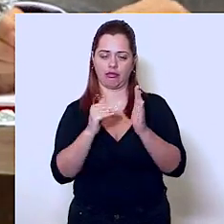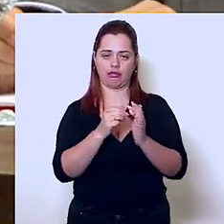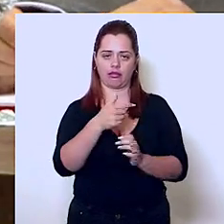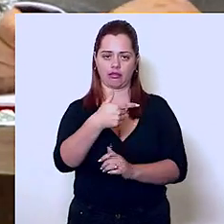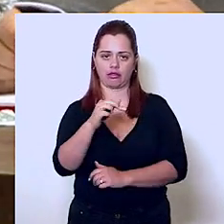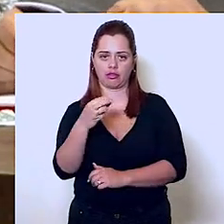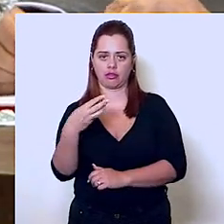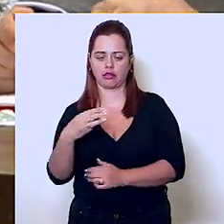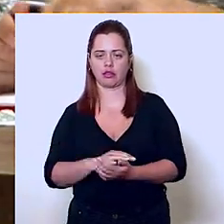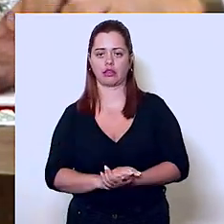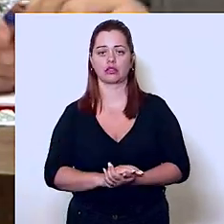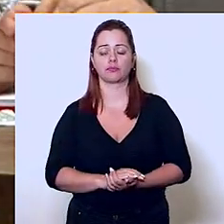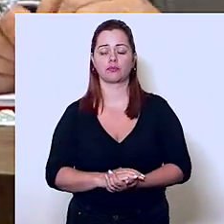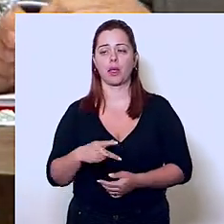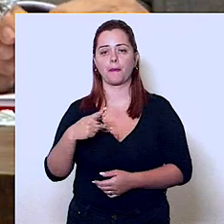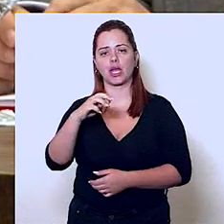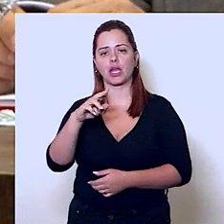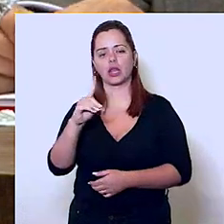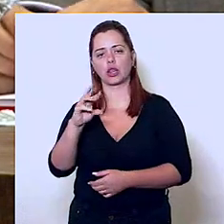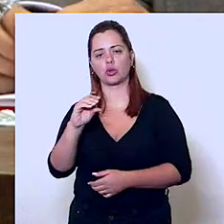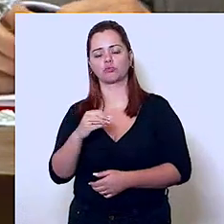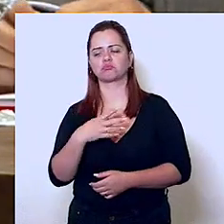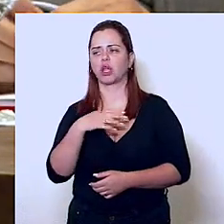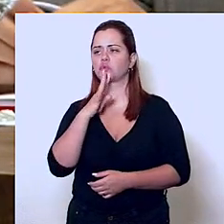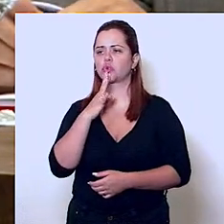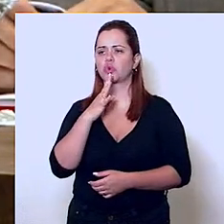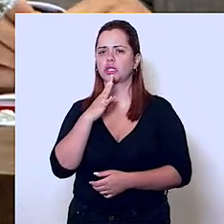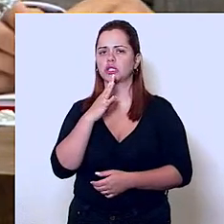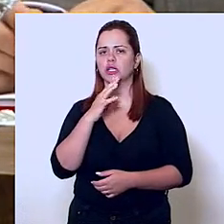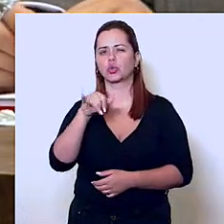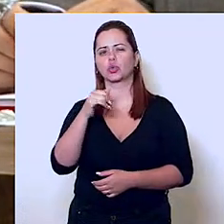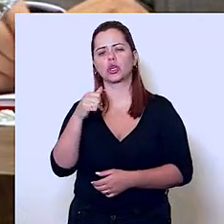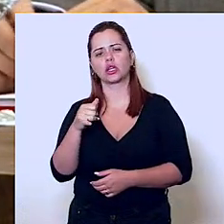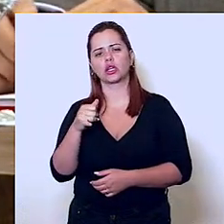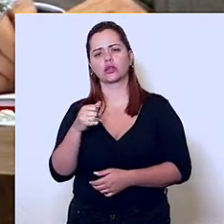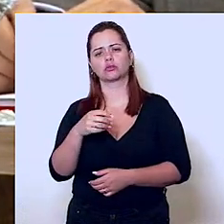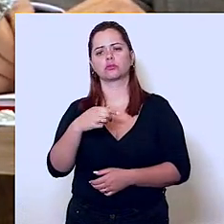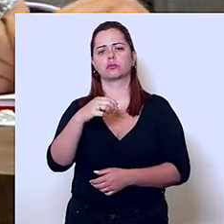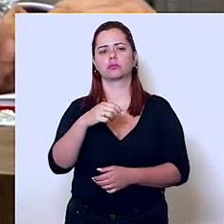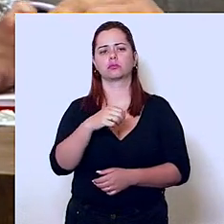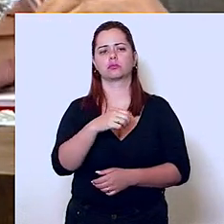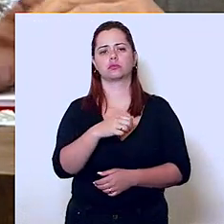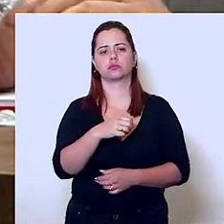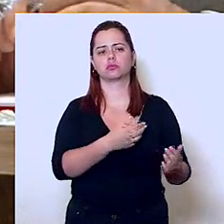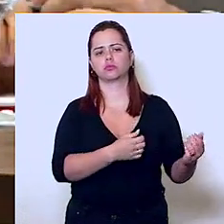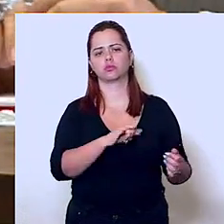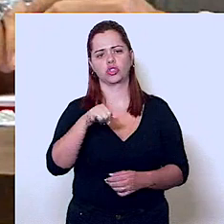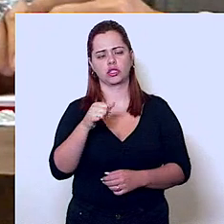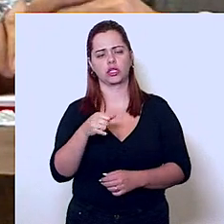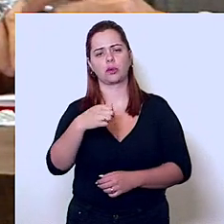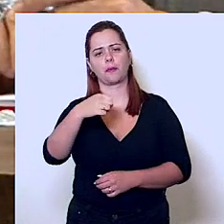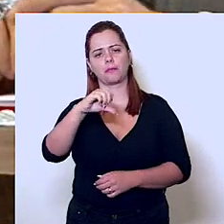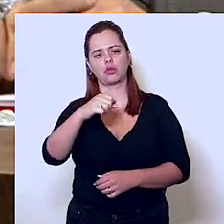conheci em janeiro de 1970, Eu, quando estava na faculdade, comecei a